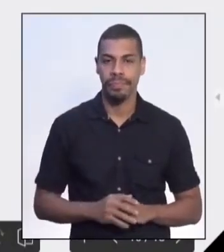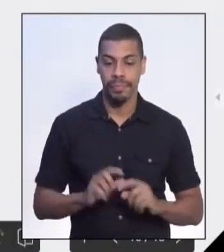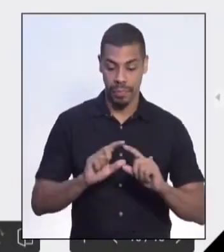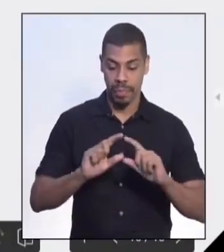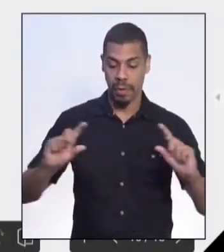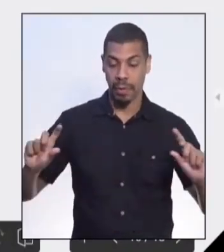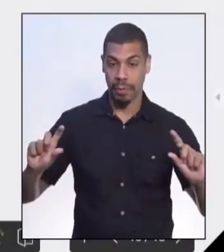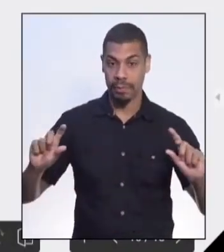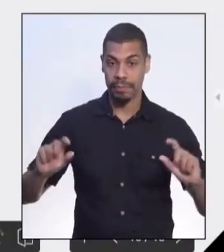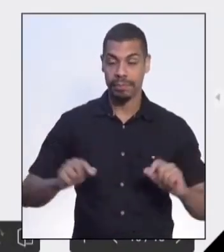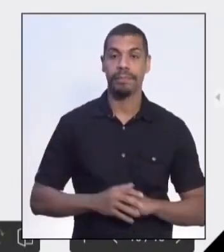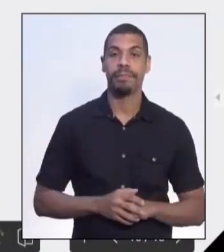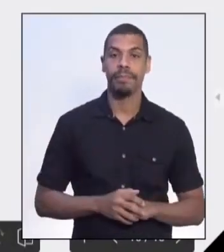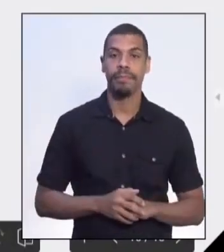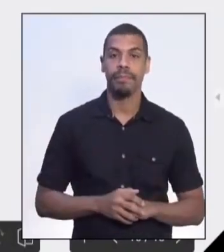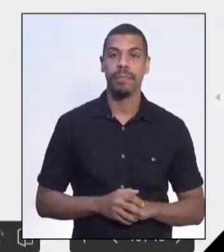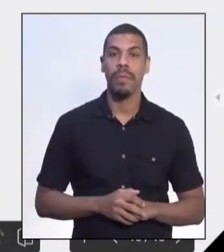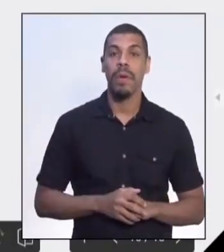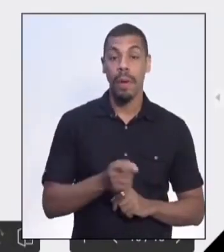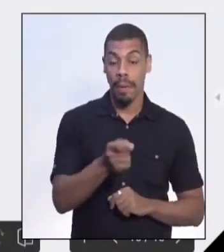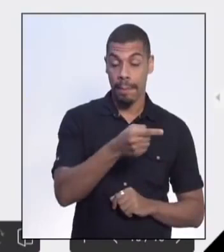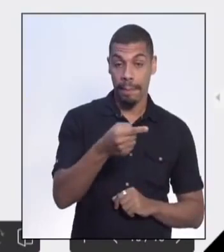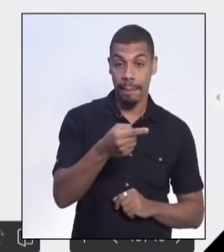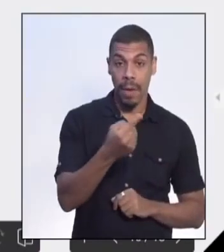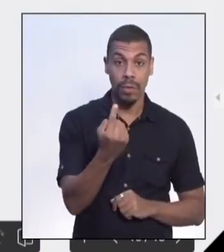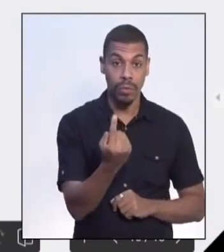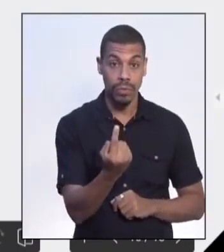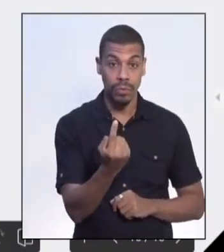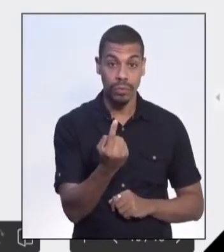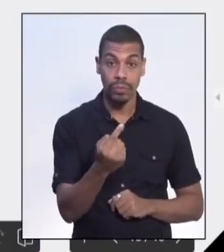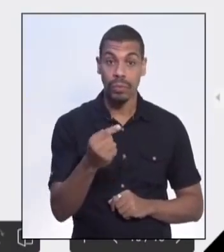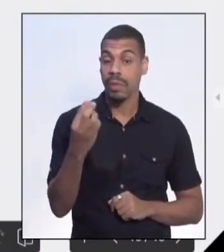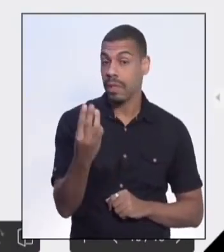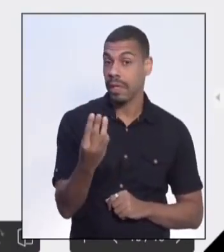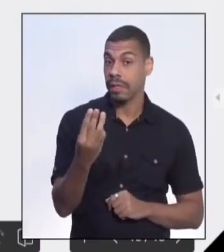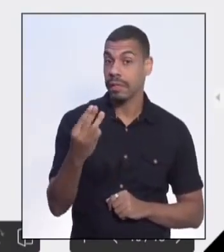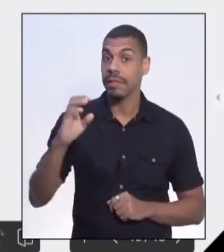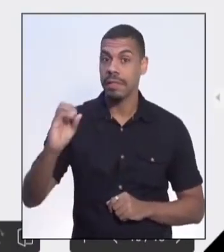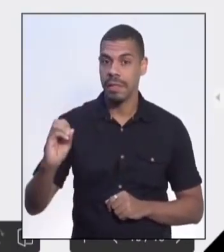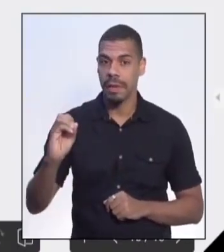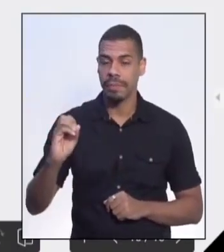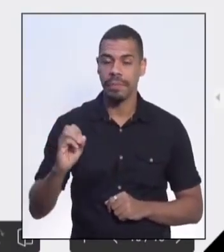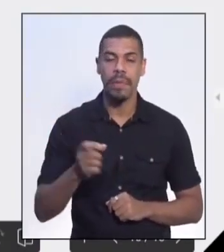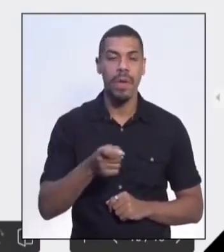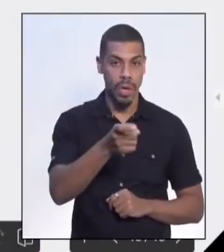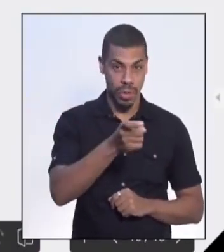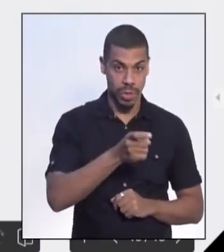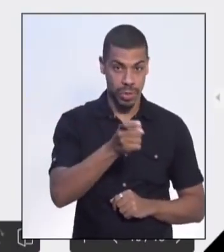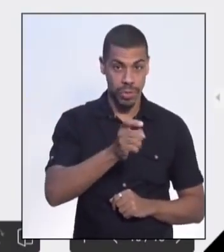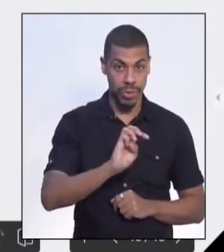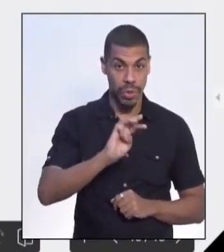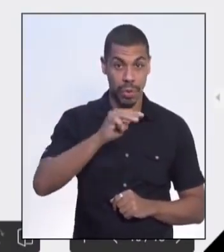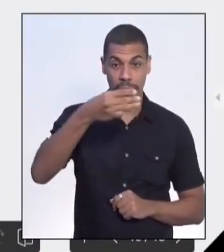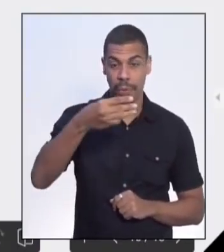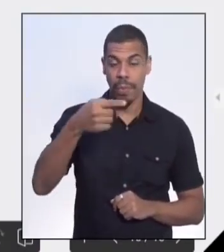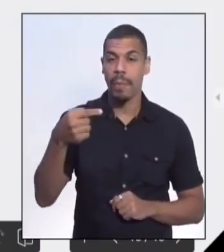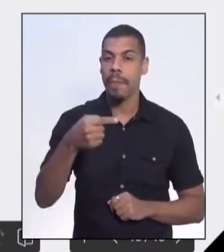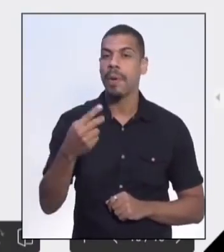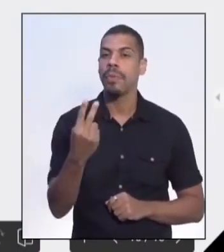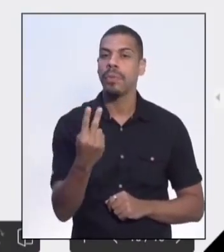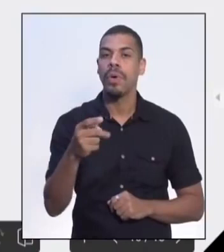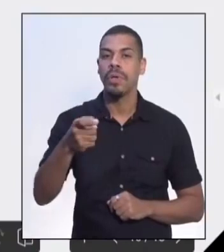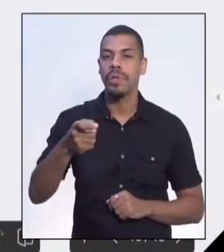equação com as raízes menos 1, 3 e 0 será x ao cubo